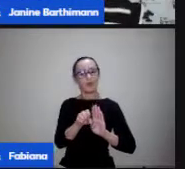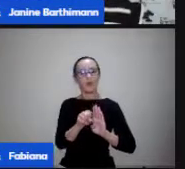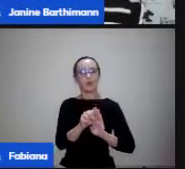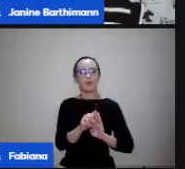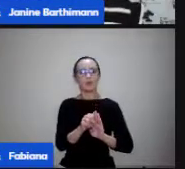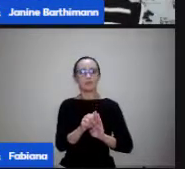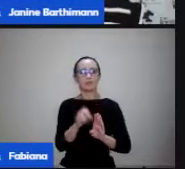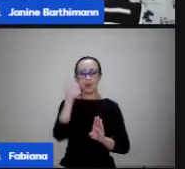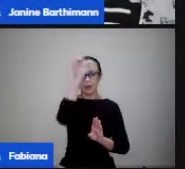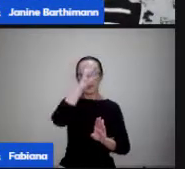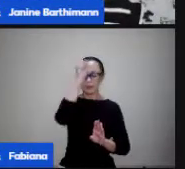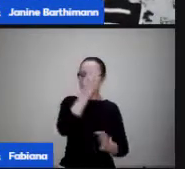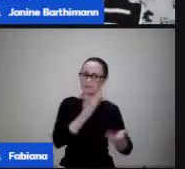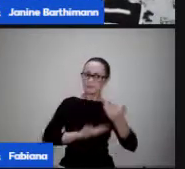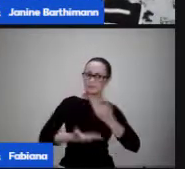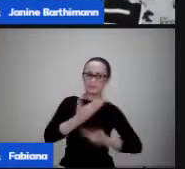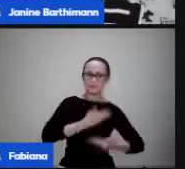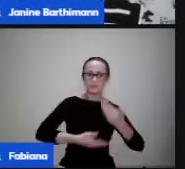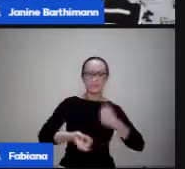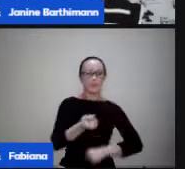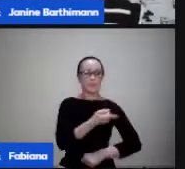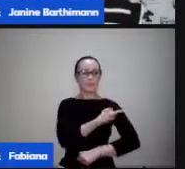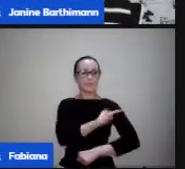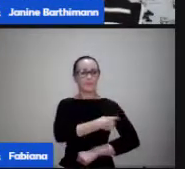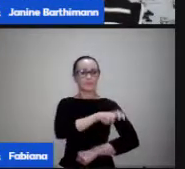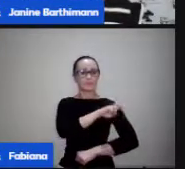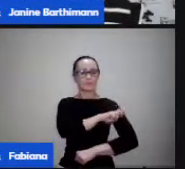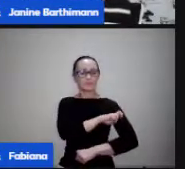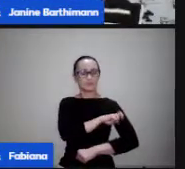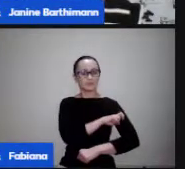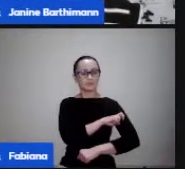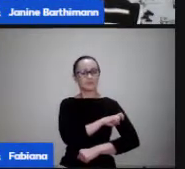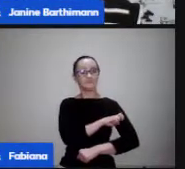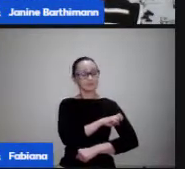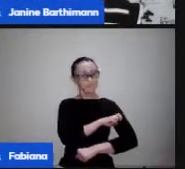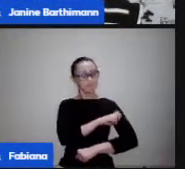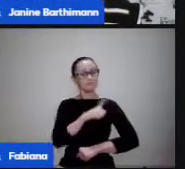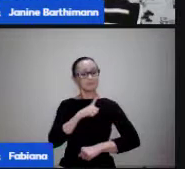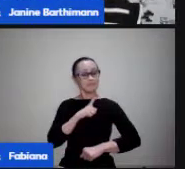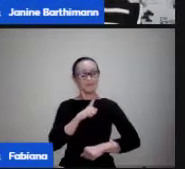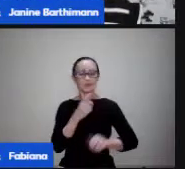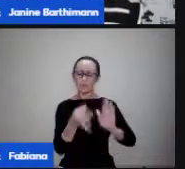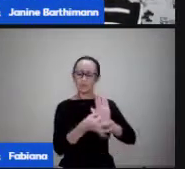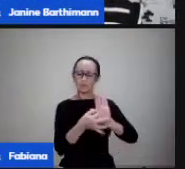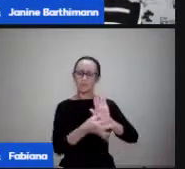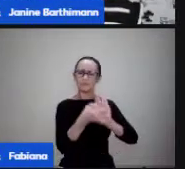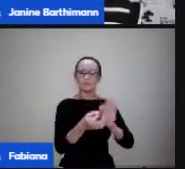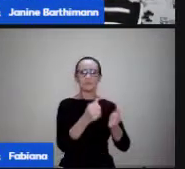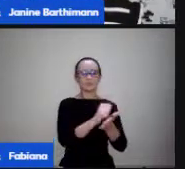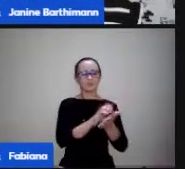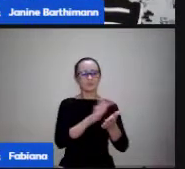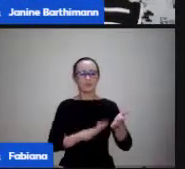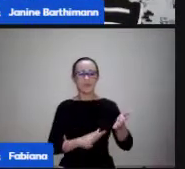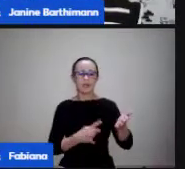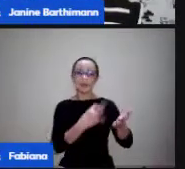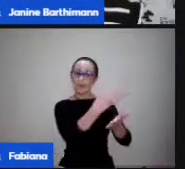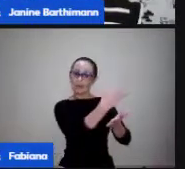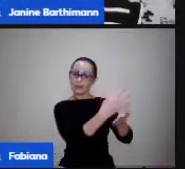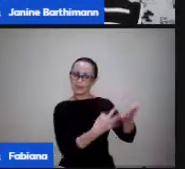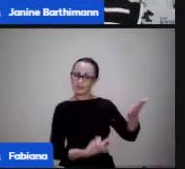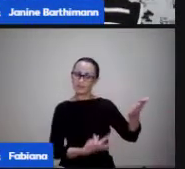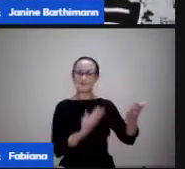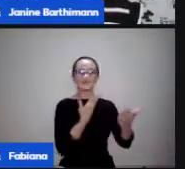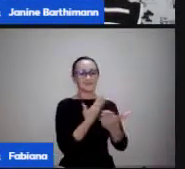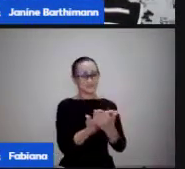Aprendizagem Interativa de 1º ao 5º ano. Lá você vai ter algumas sugestões de atividade, alguns textos para